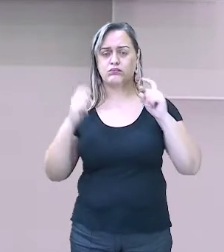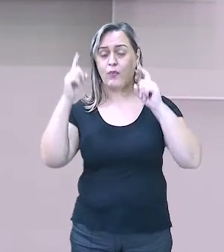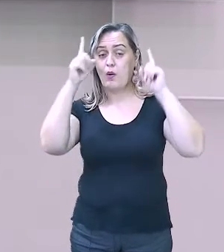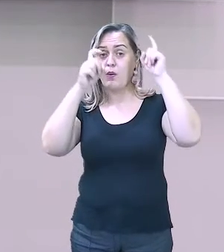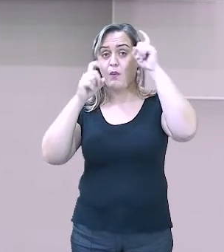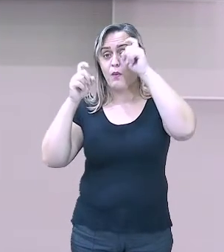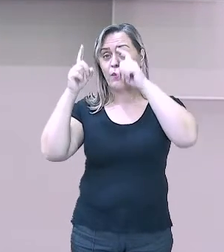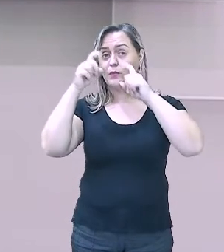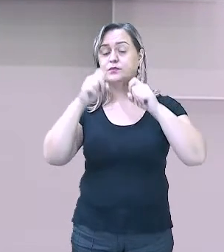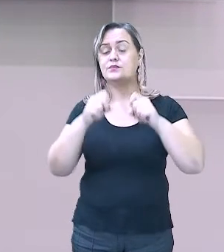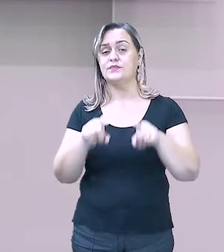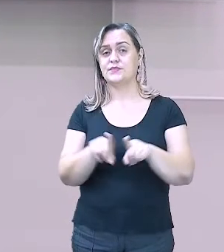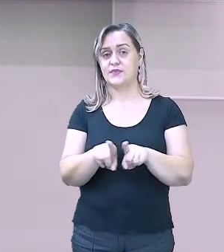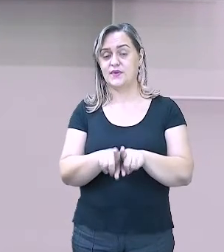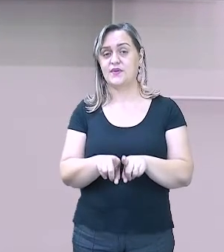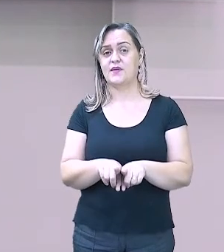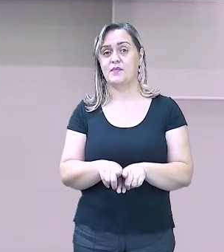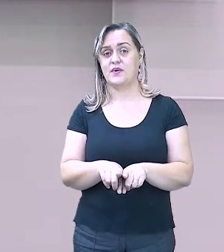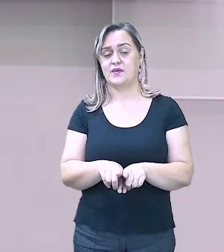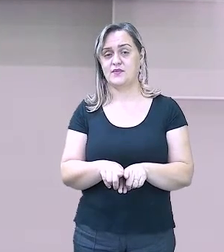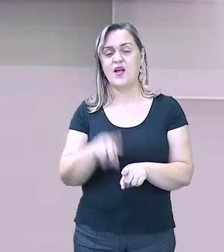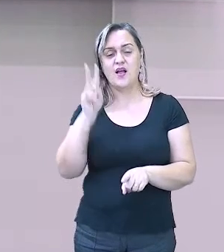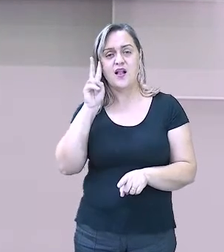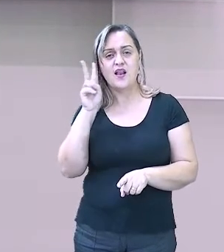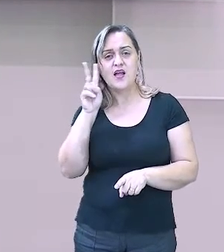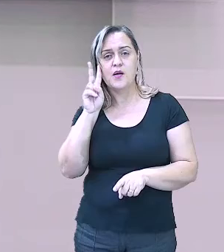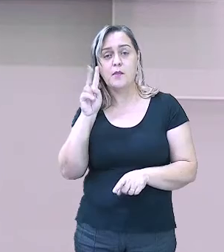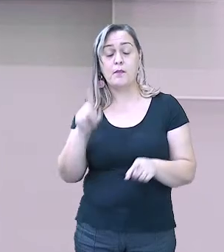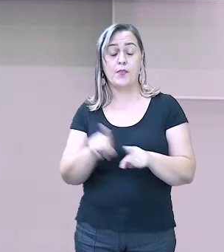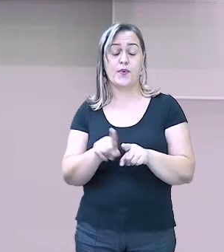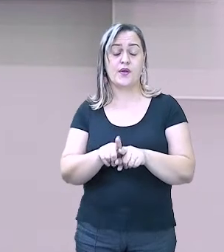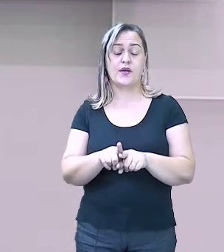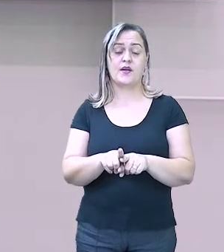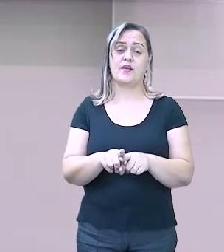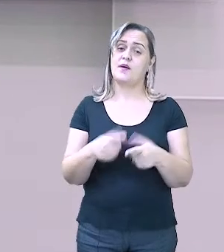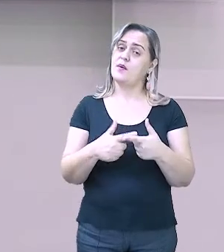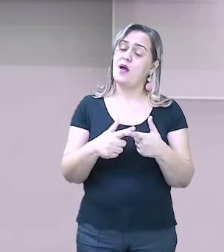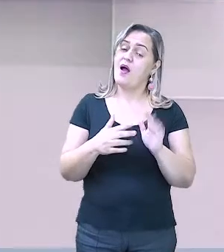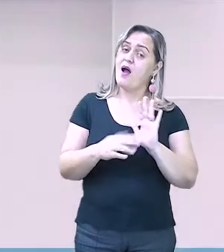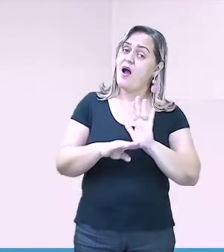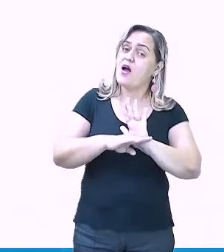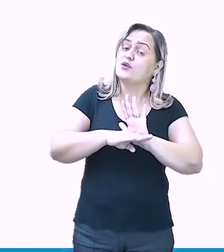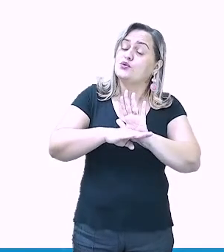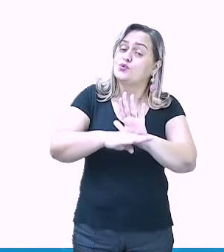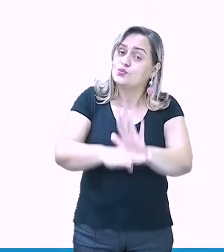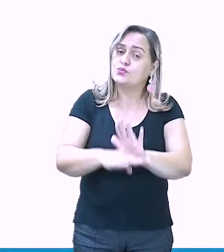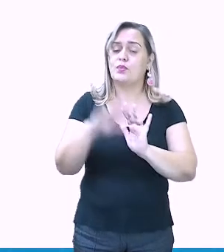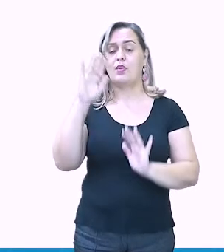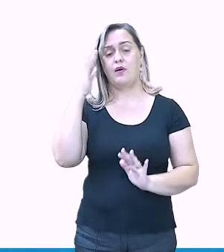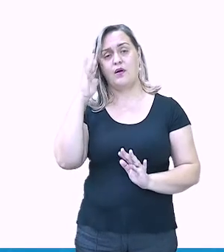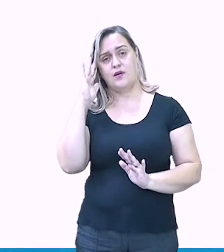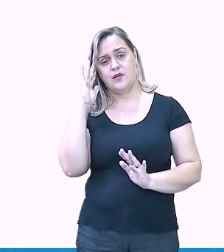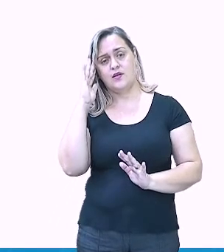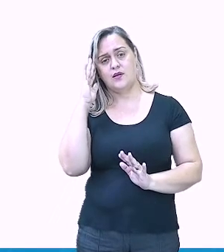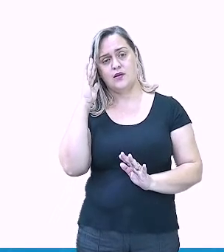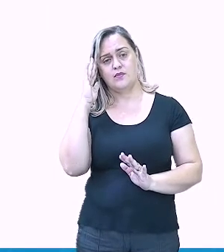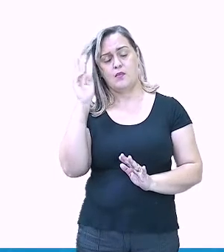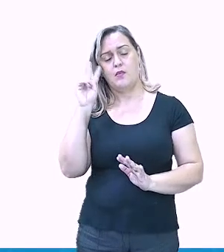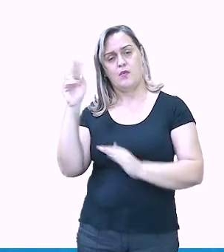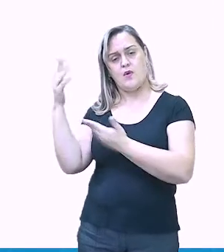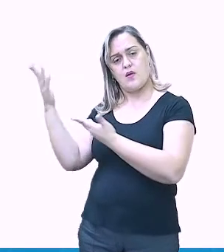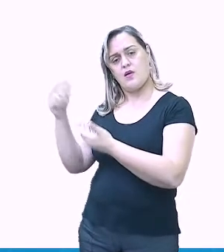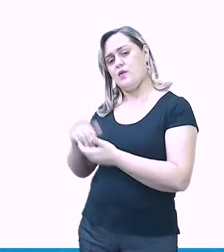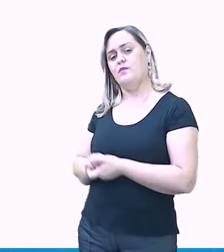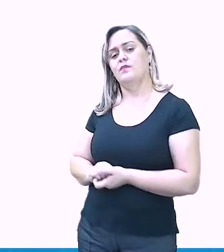facial. Por quê? Porque contribui muito para a compreensão. Olha só, quando você observa o vamos,